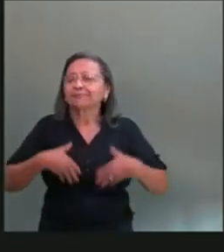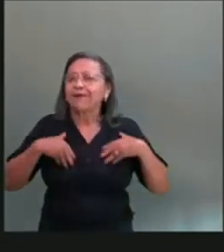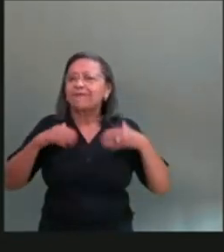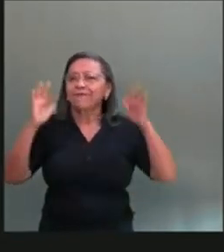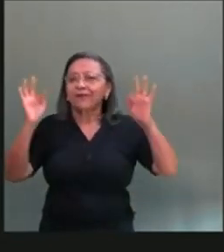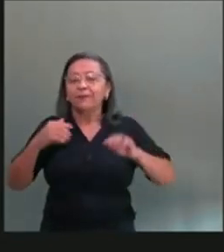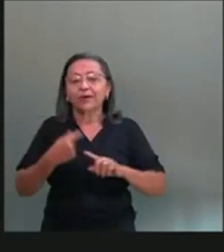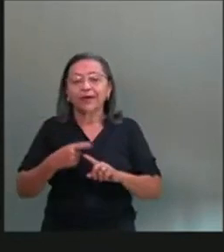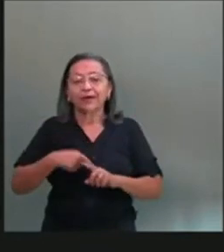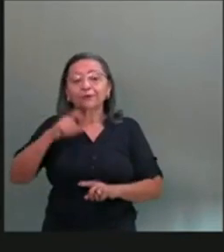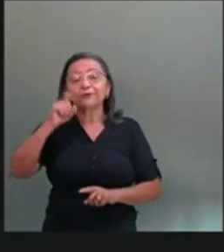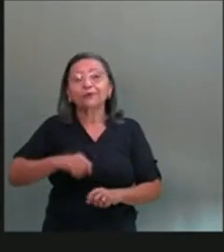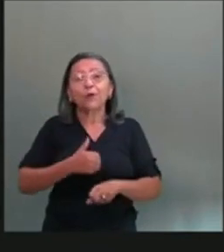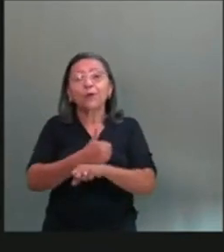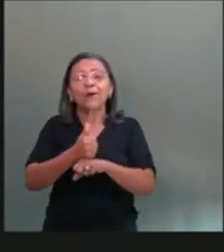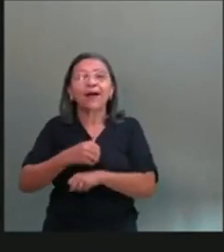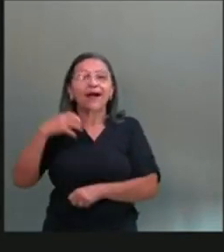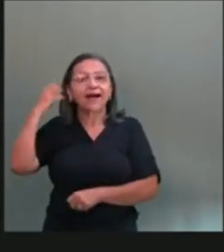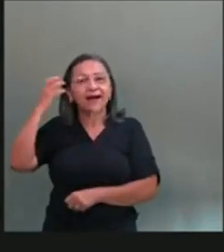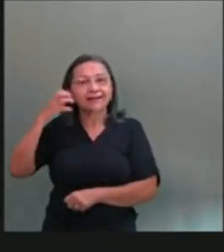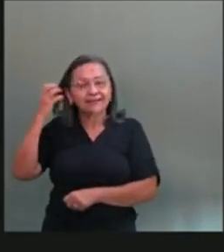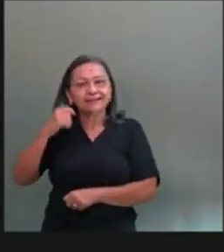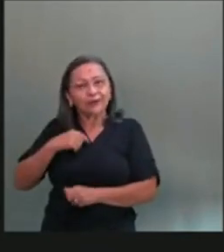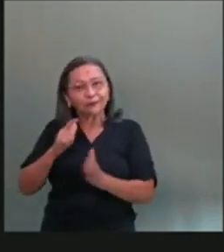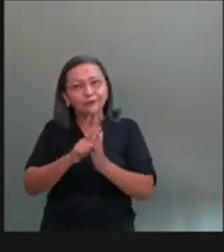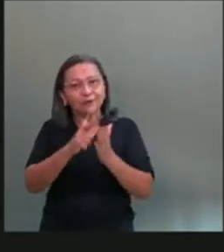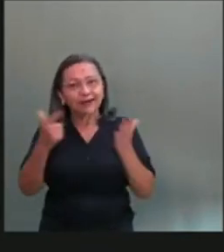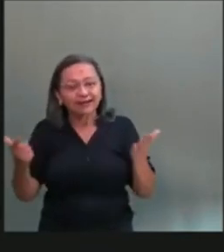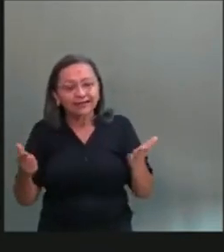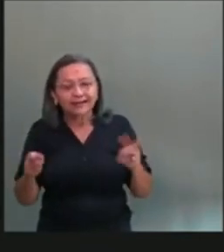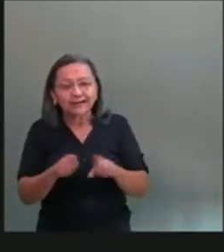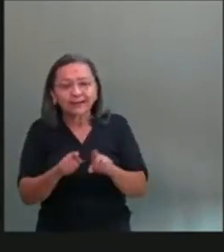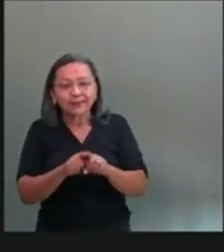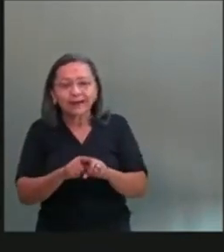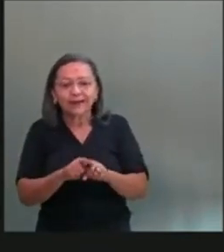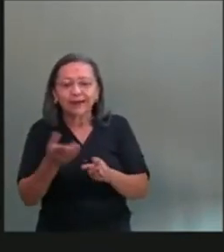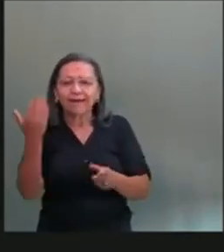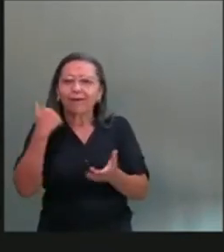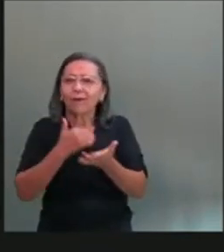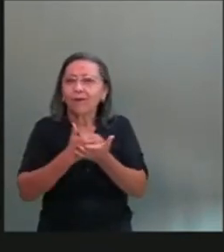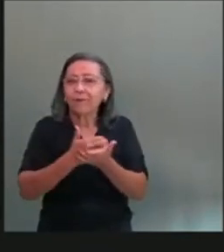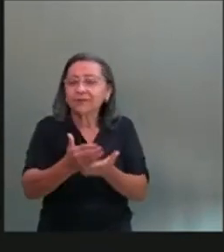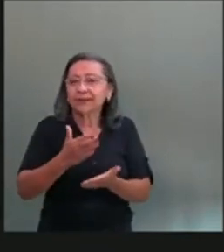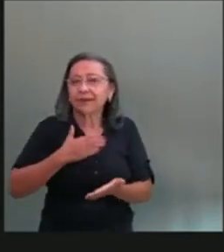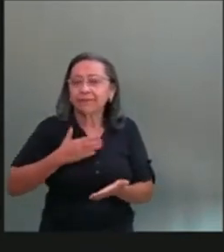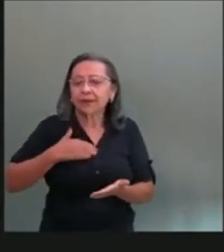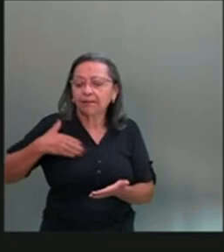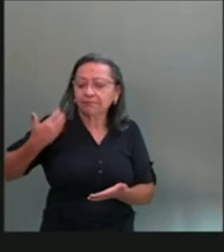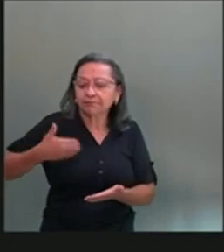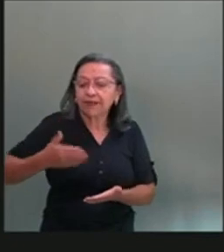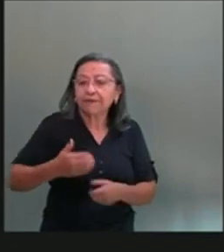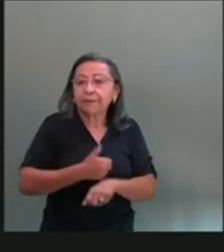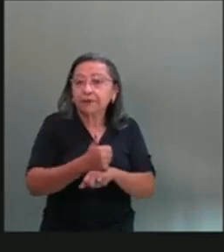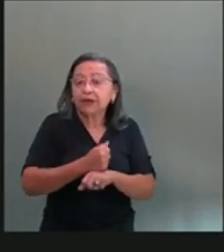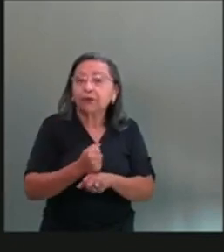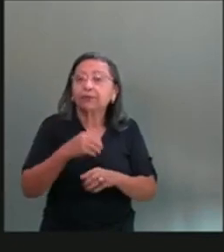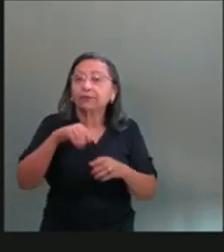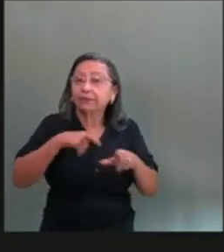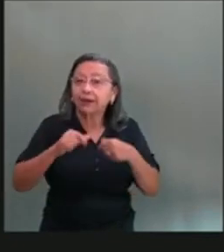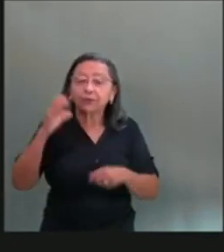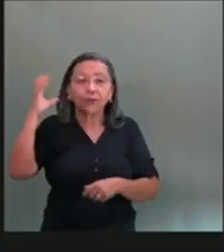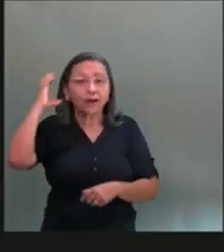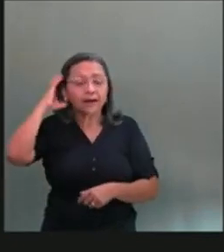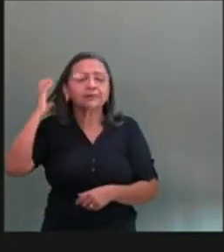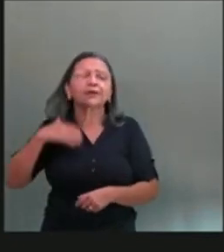porque eu sou radialista, né? Eu sou jornalista e também comecei a minha caminhada profissional no rádio. E eu sei